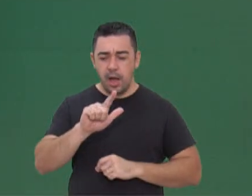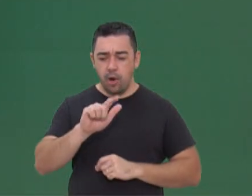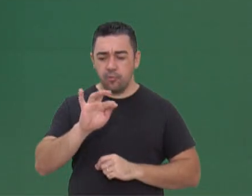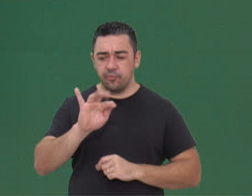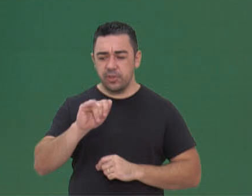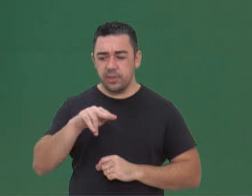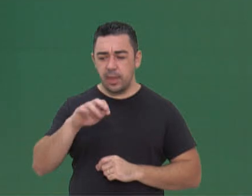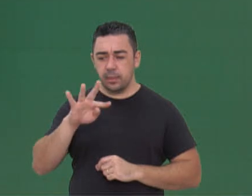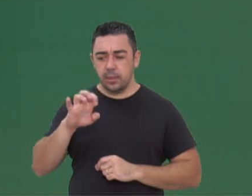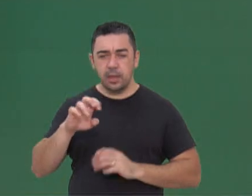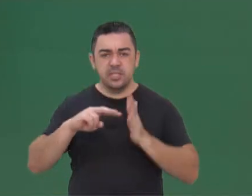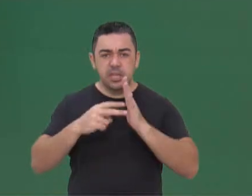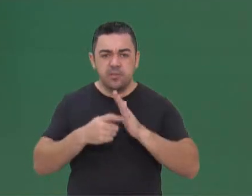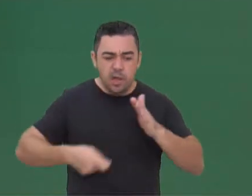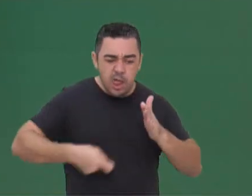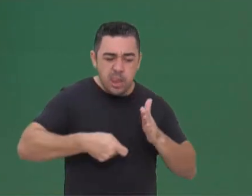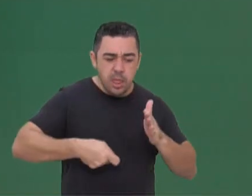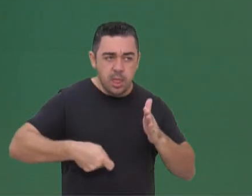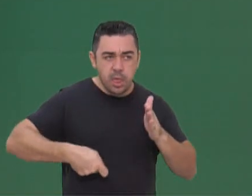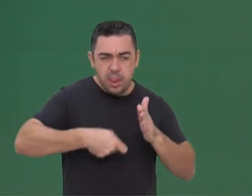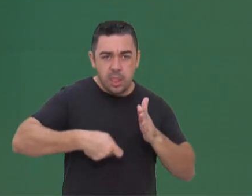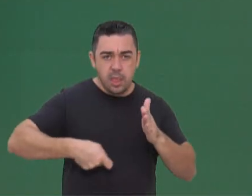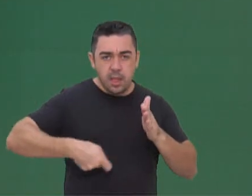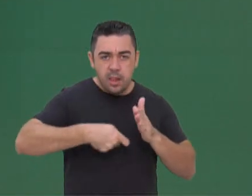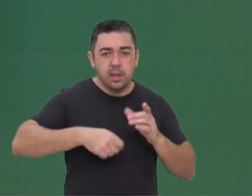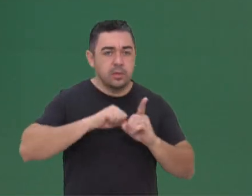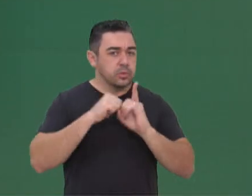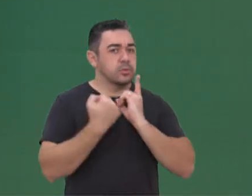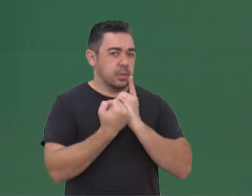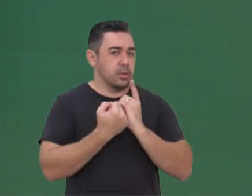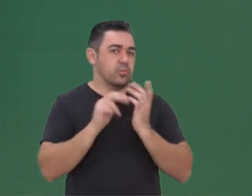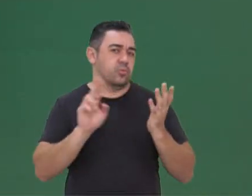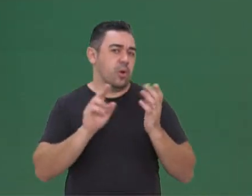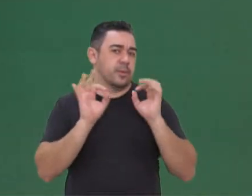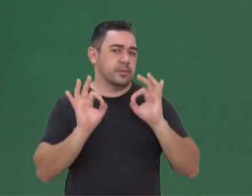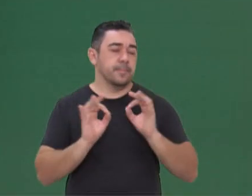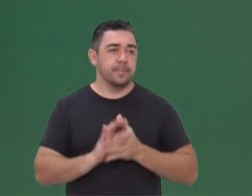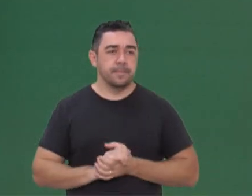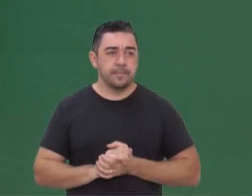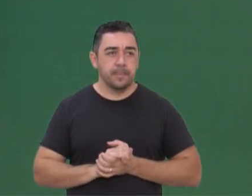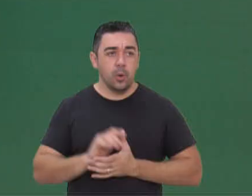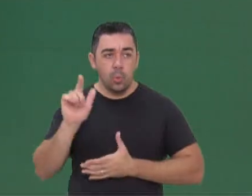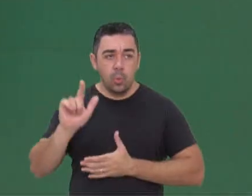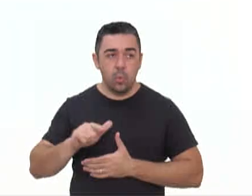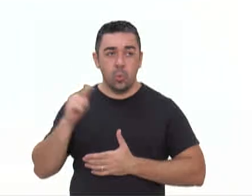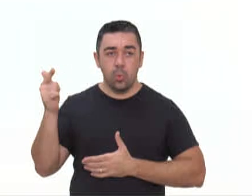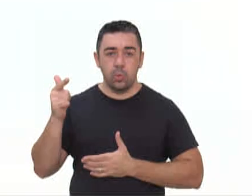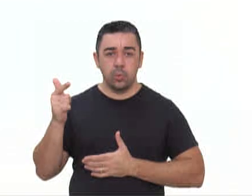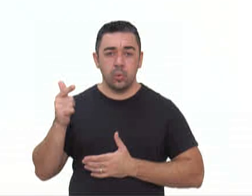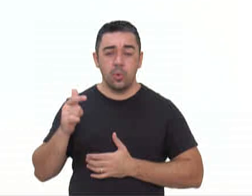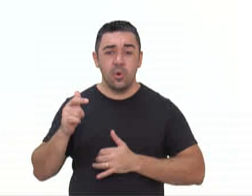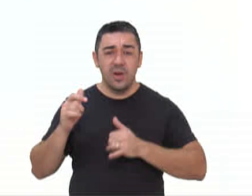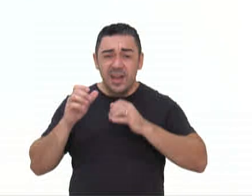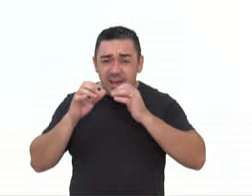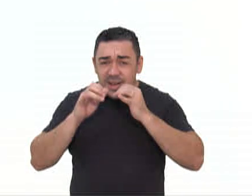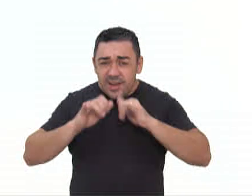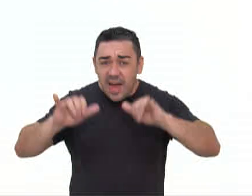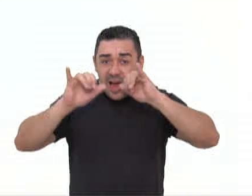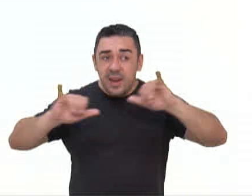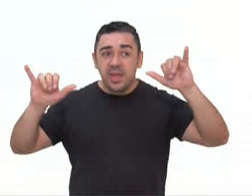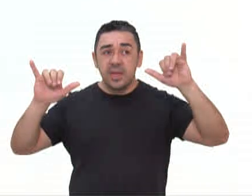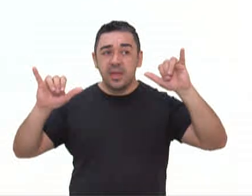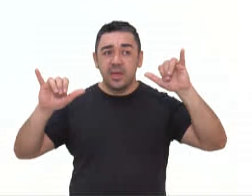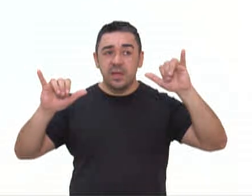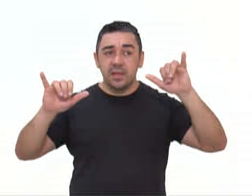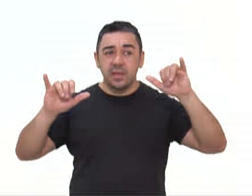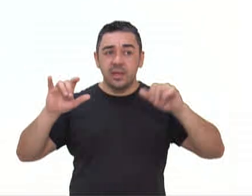de espetar a sociedade. Sim, não é por acaso o nome. Mais um aqui, o Clarim da Alvorada. E olha o nome